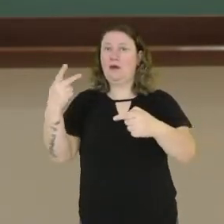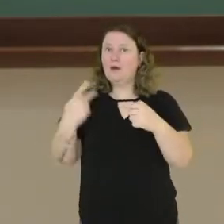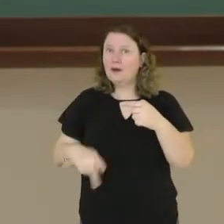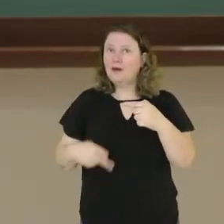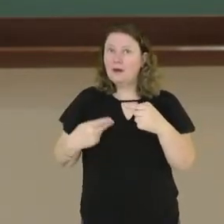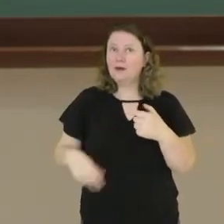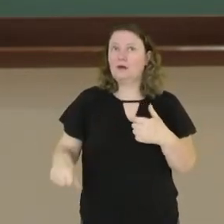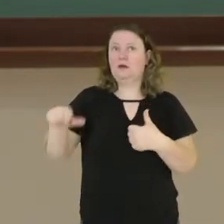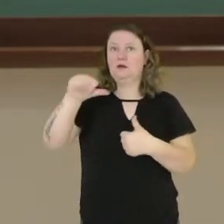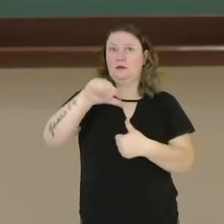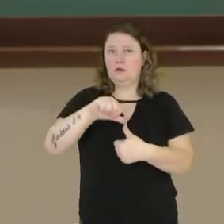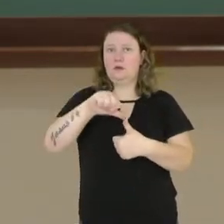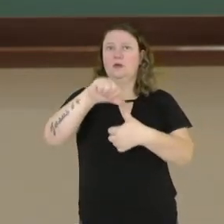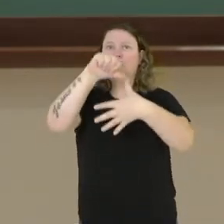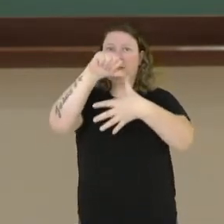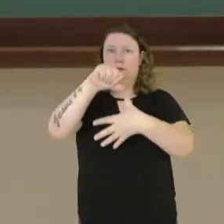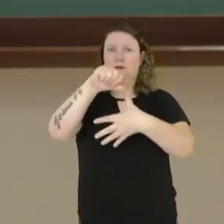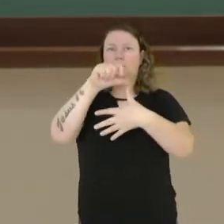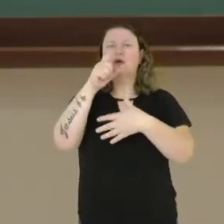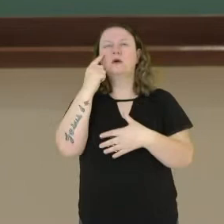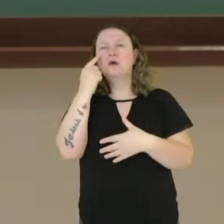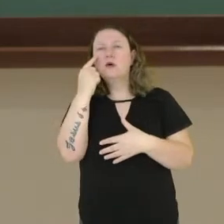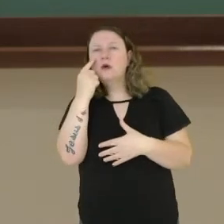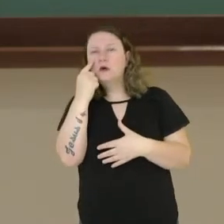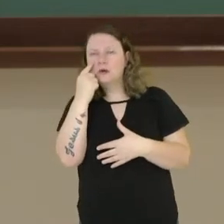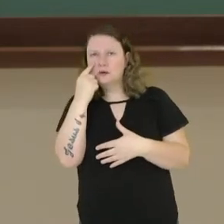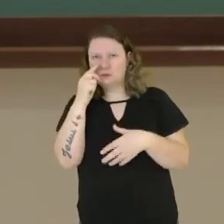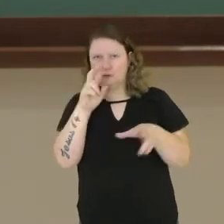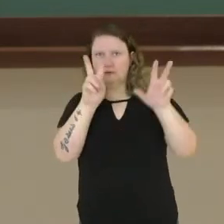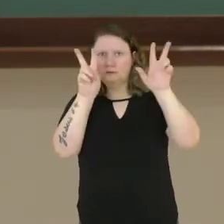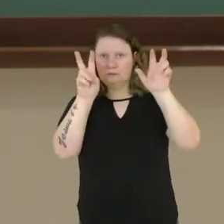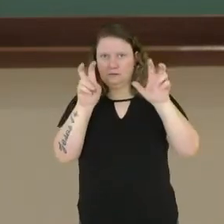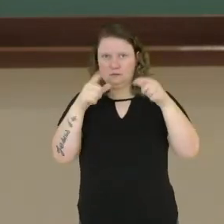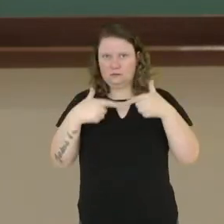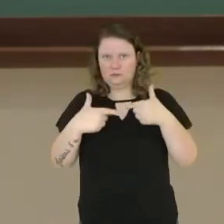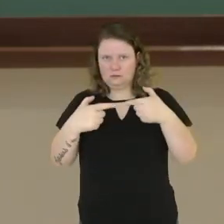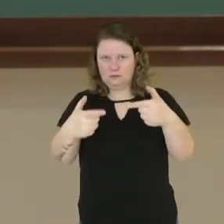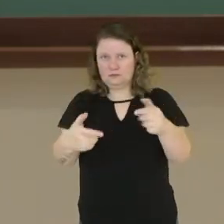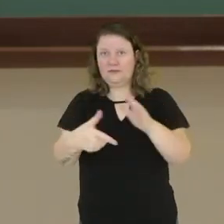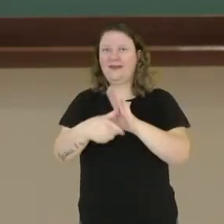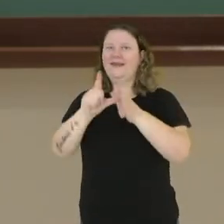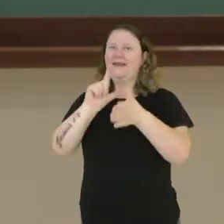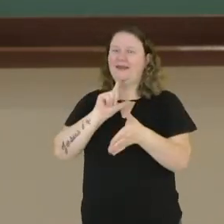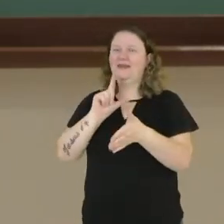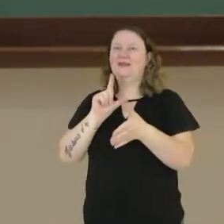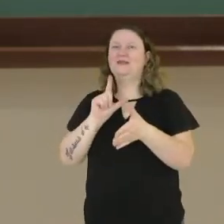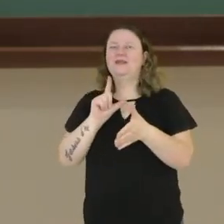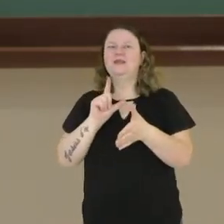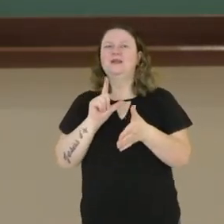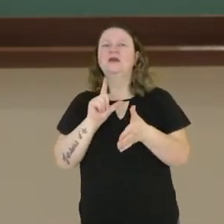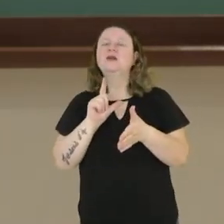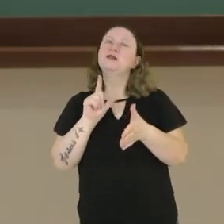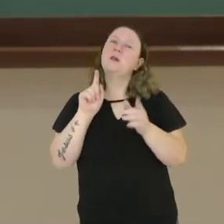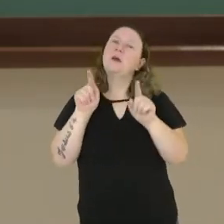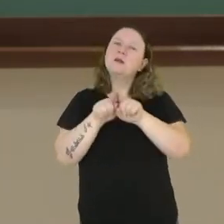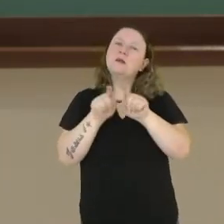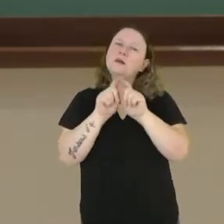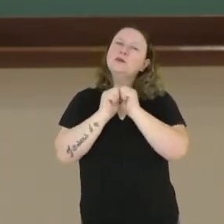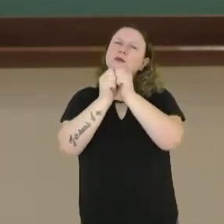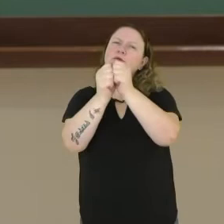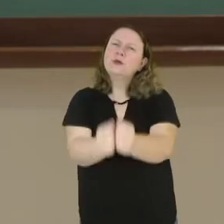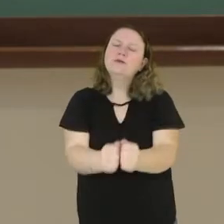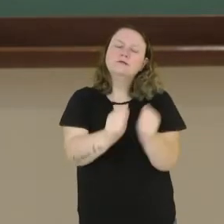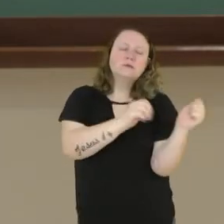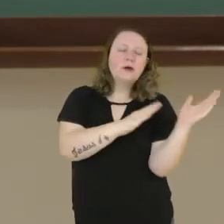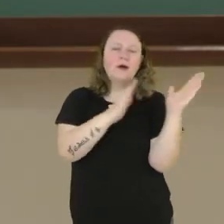continente americano. Vamos dar uma olhada, né, sobre essa Guerra do Paraguai? Antes disso, quem vai ficar e acompanhar a gente durante